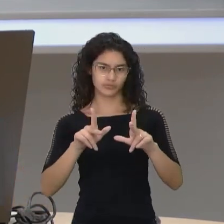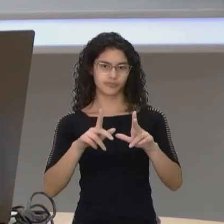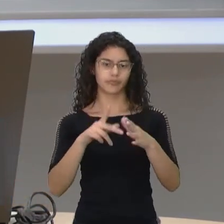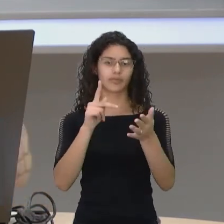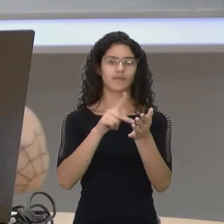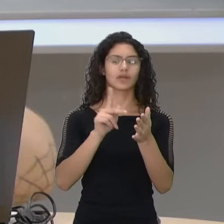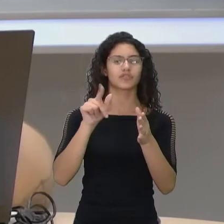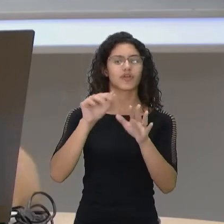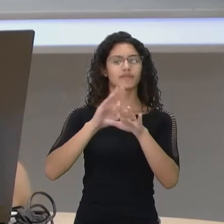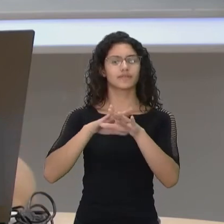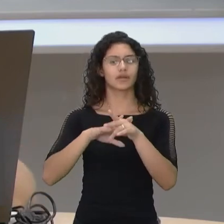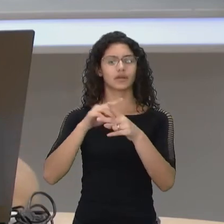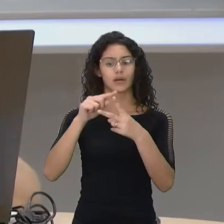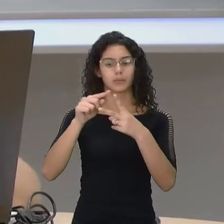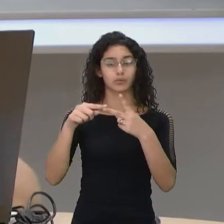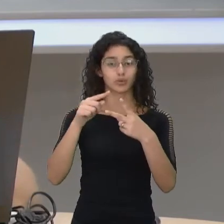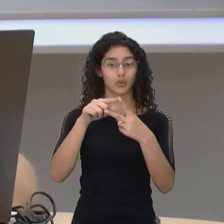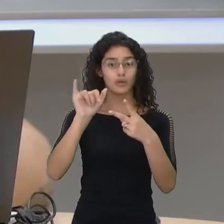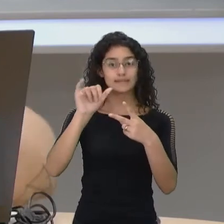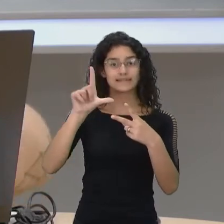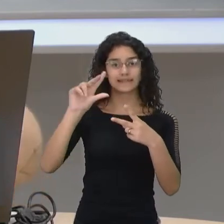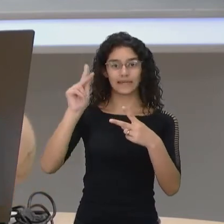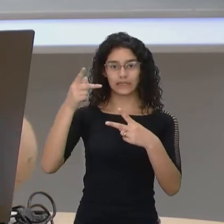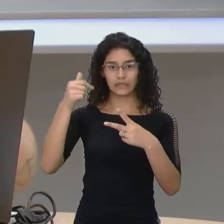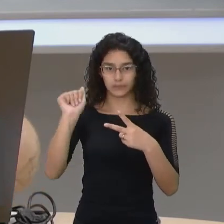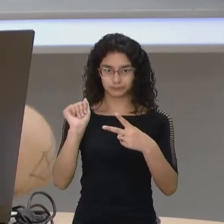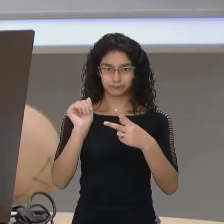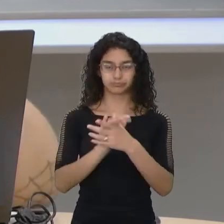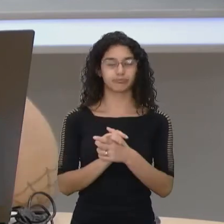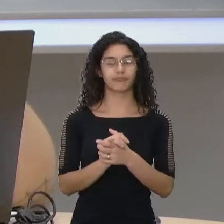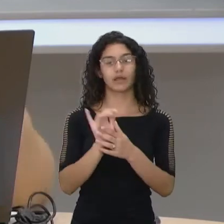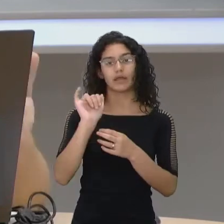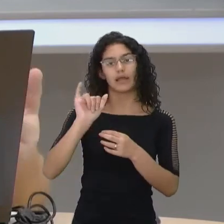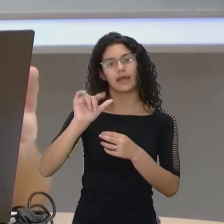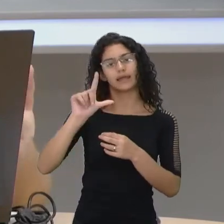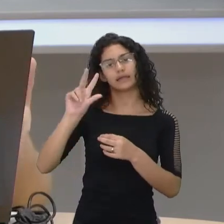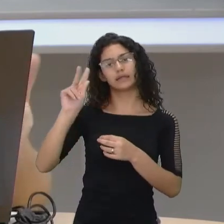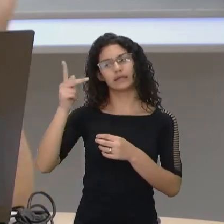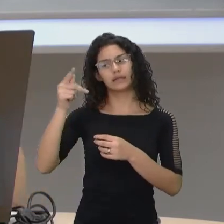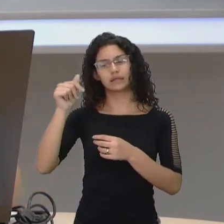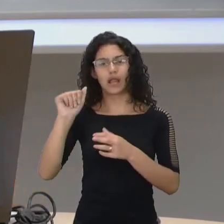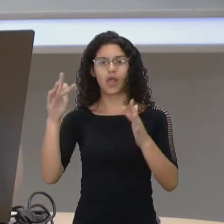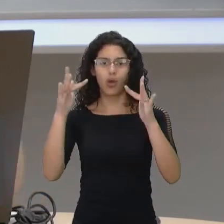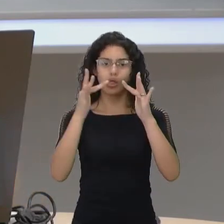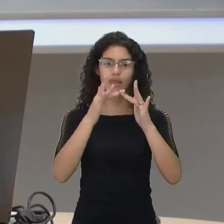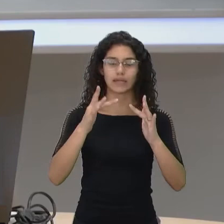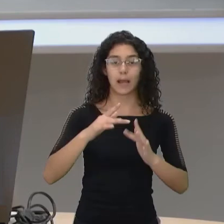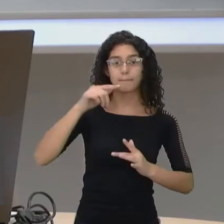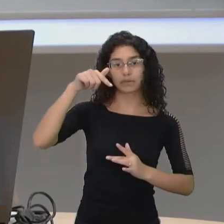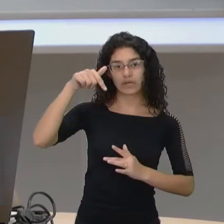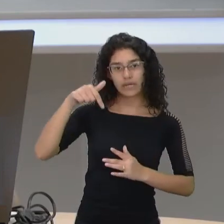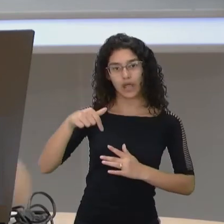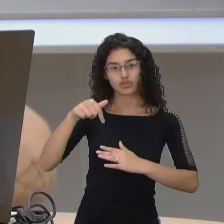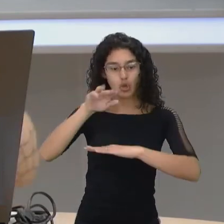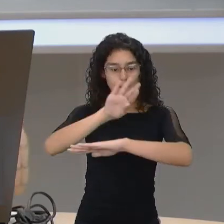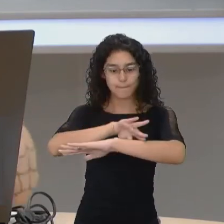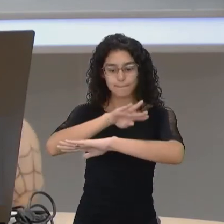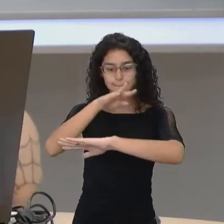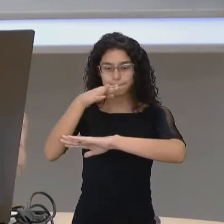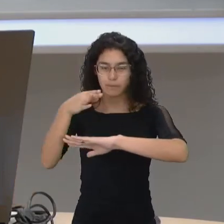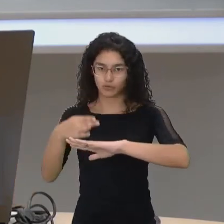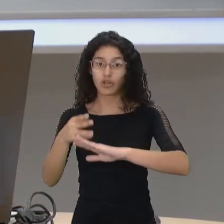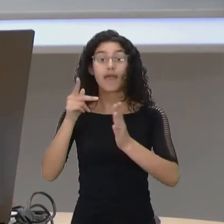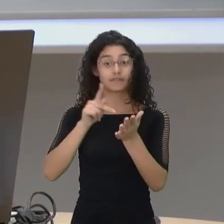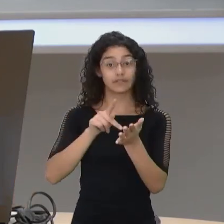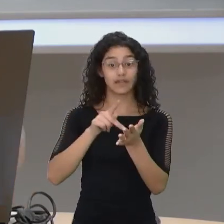verdade, é composta por 2 ilhas, né? E essas ilhas, elas são interligadas por 7 pontes. Isso é verdade,